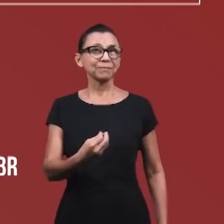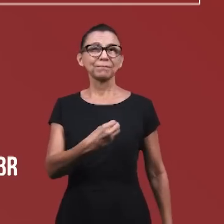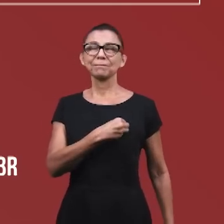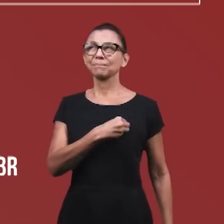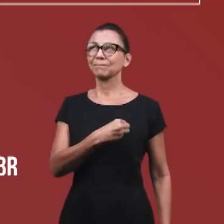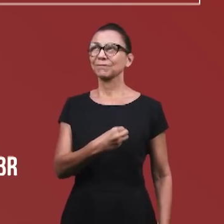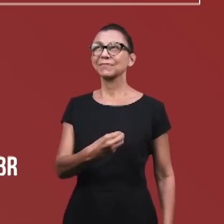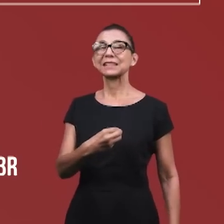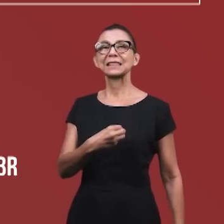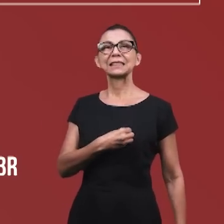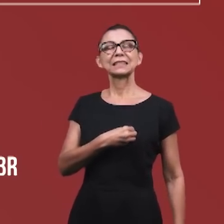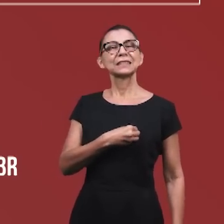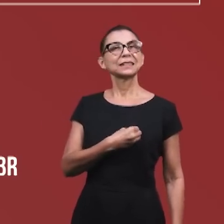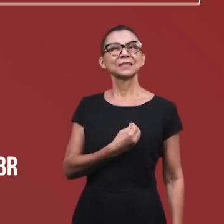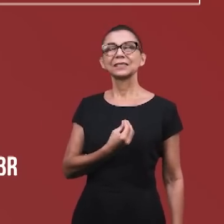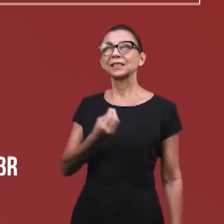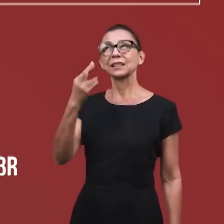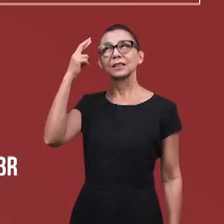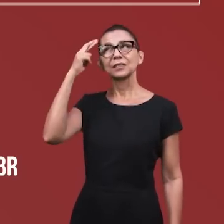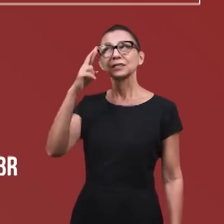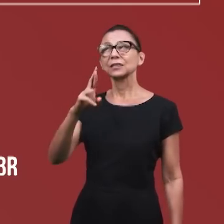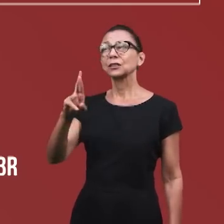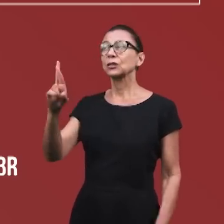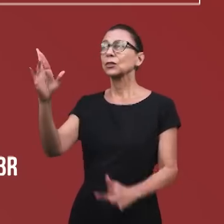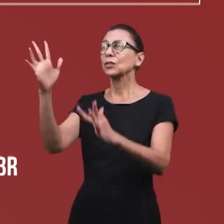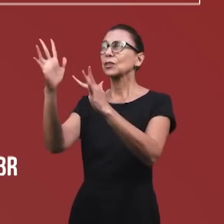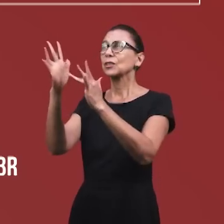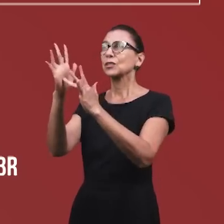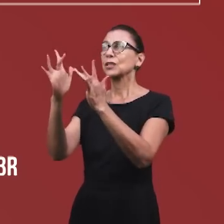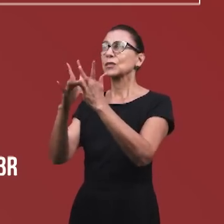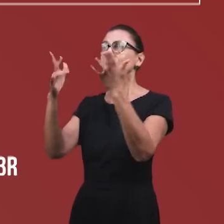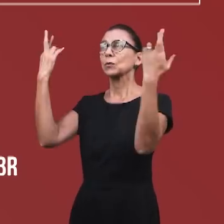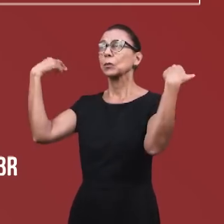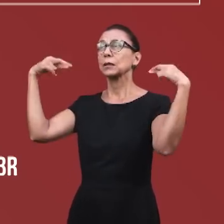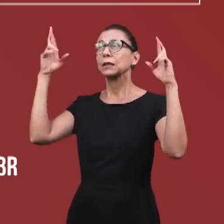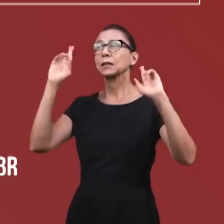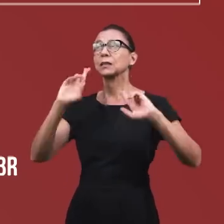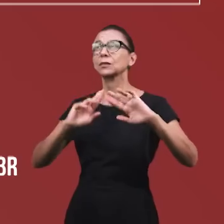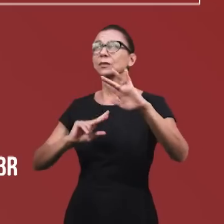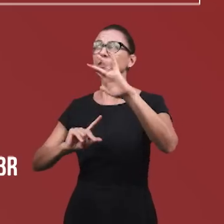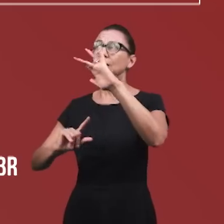ti, Jesus, Cordeiro eterno,